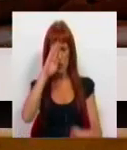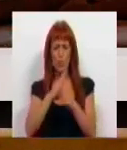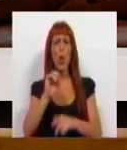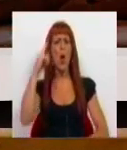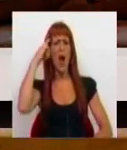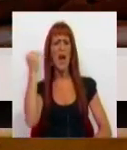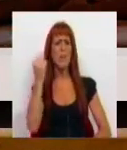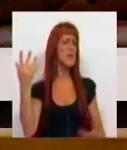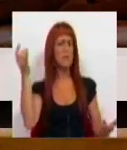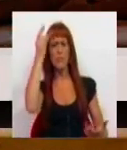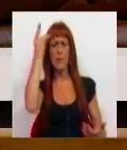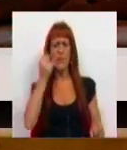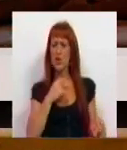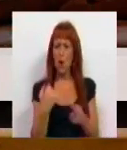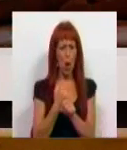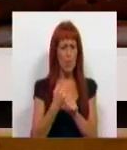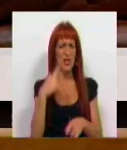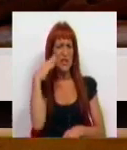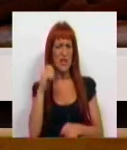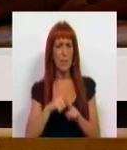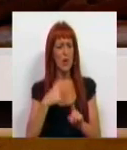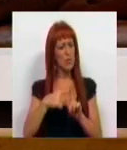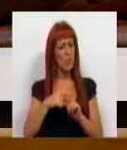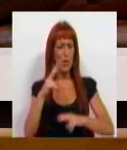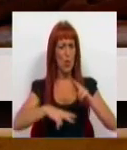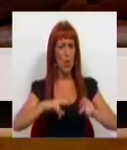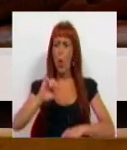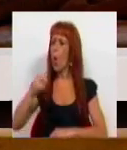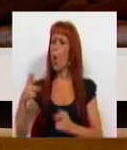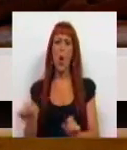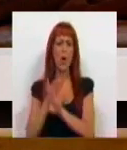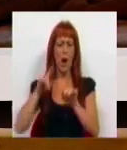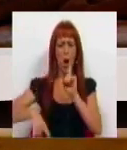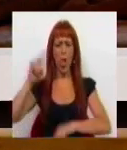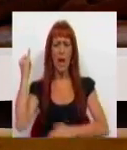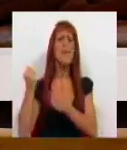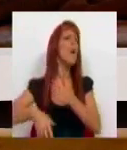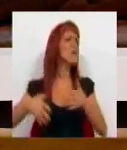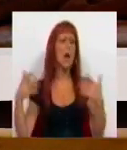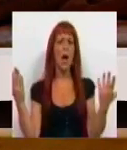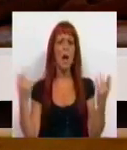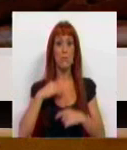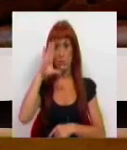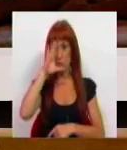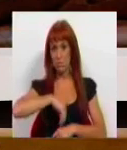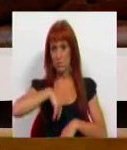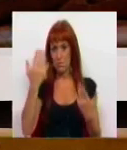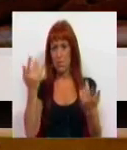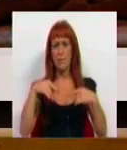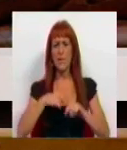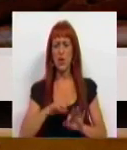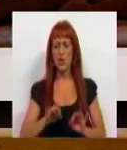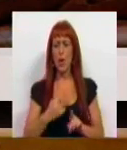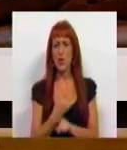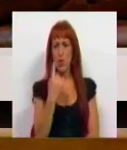um criminoso? Serão estas operações simples otimização fiscal ou clara fuga aos impostos? Não sabemos. Mas estamos